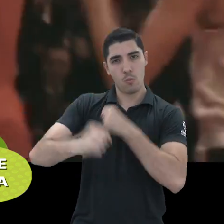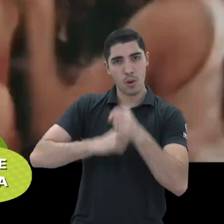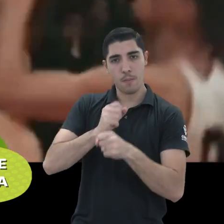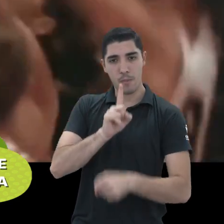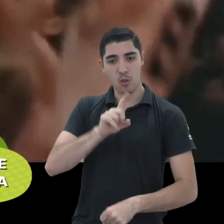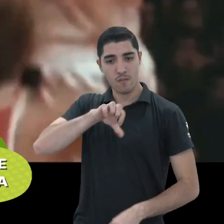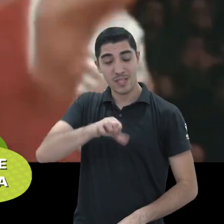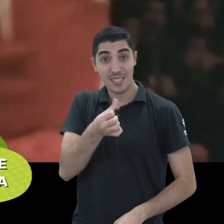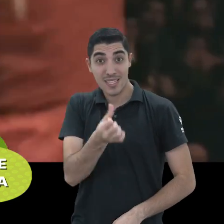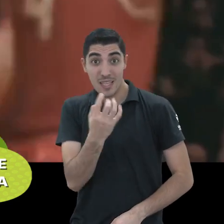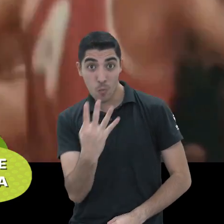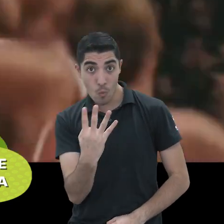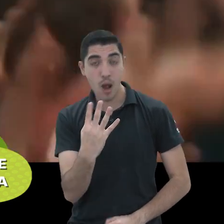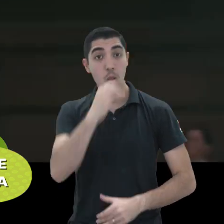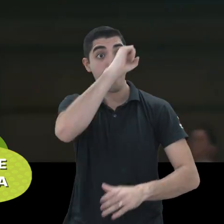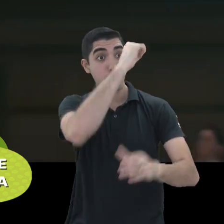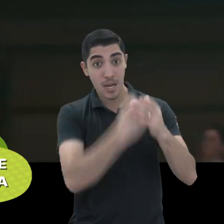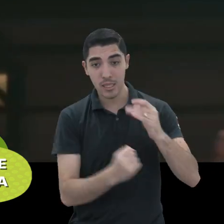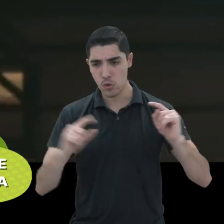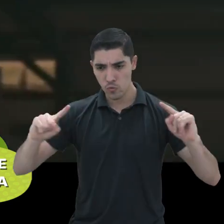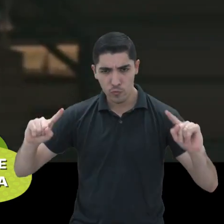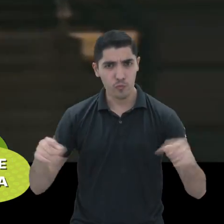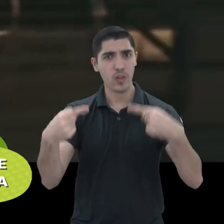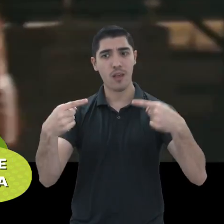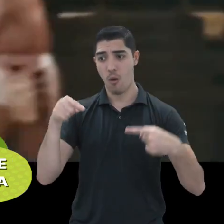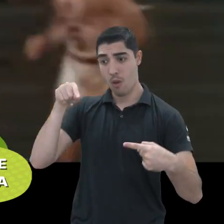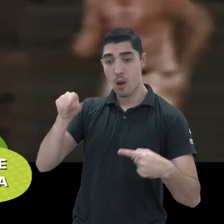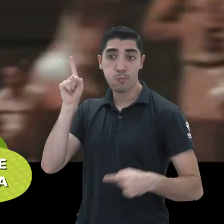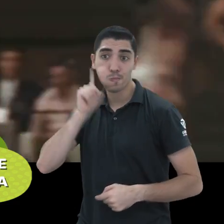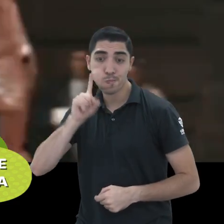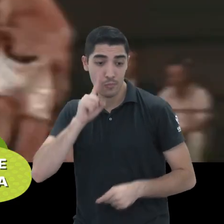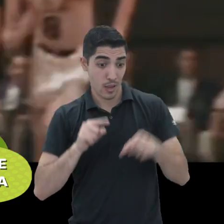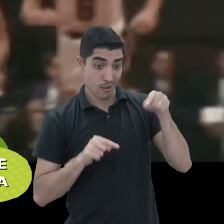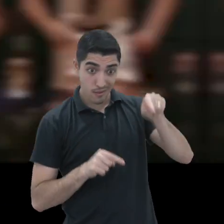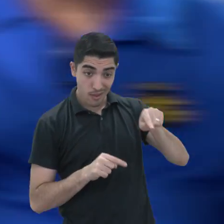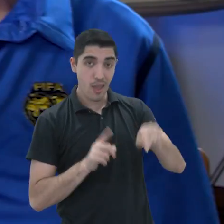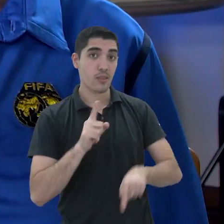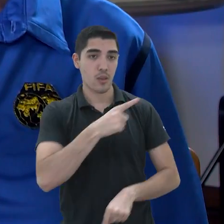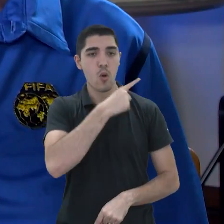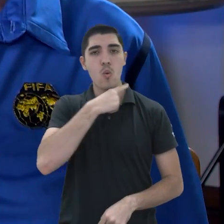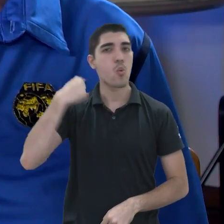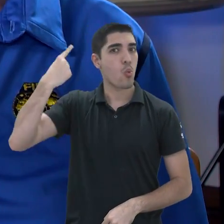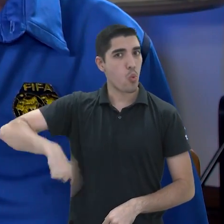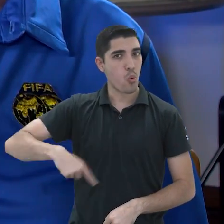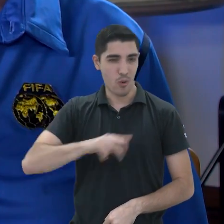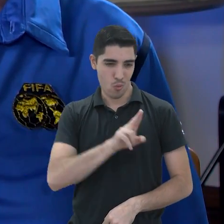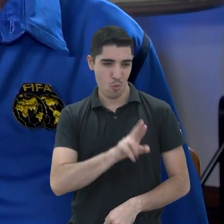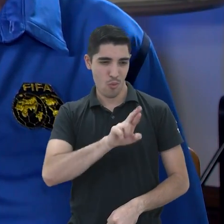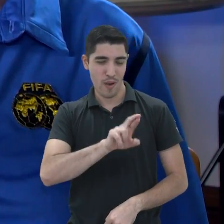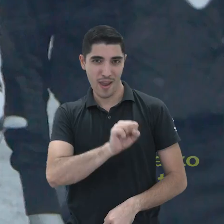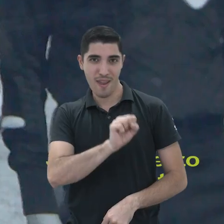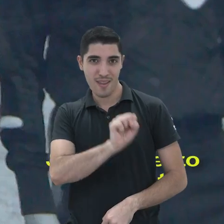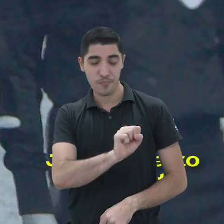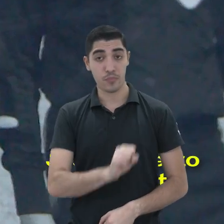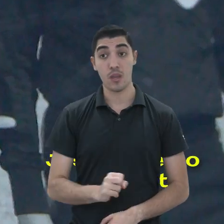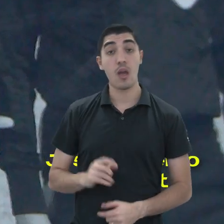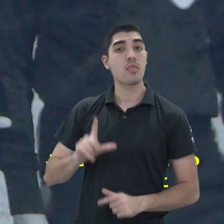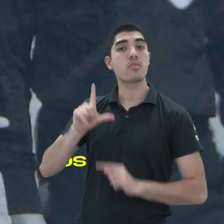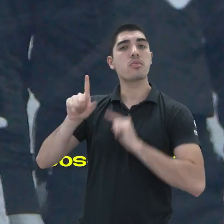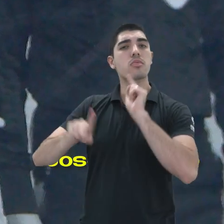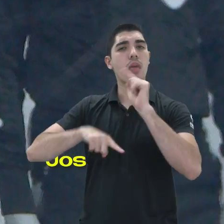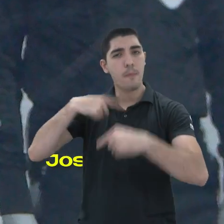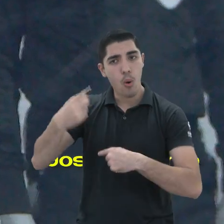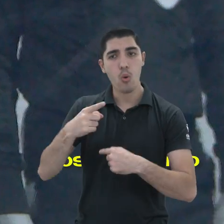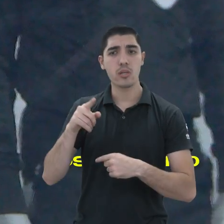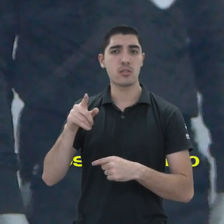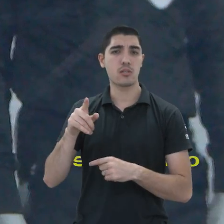1964 entre Estados Unidos e a antiga União Soviética. foi para o futebol em uma espécie de